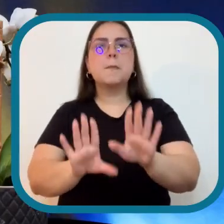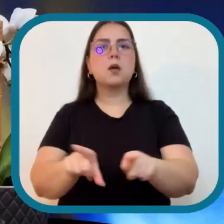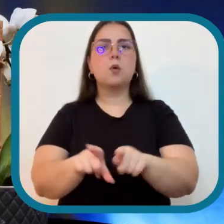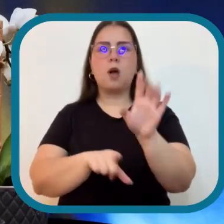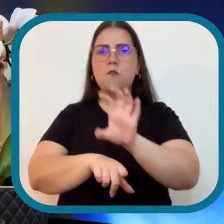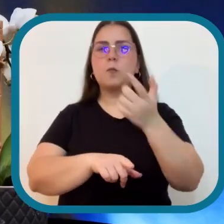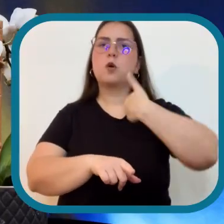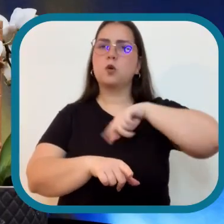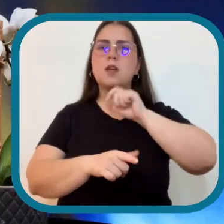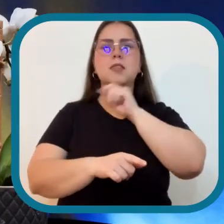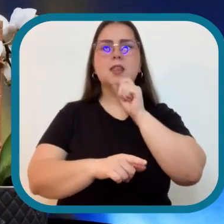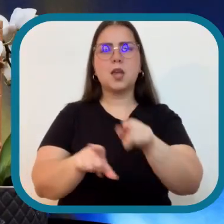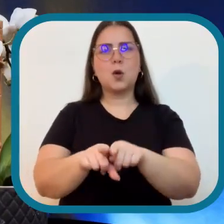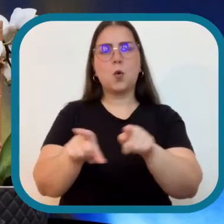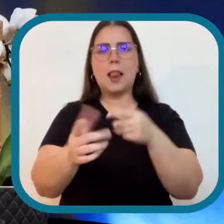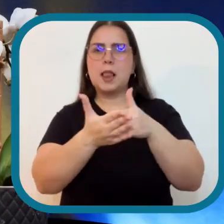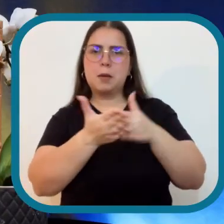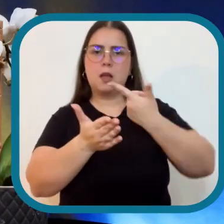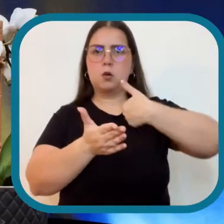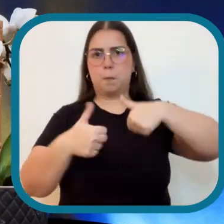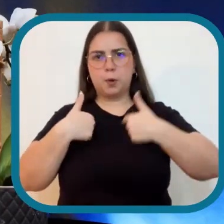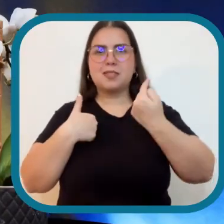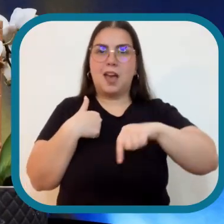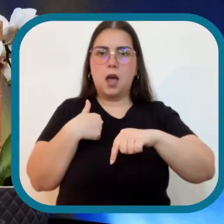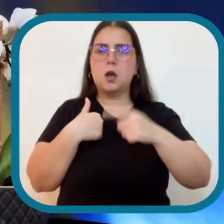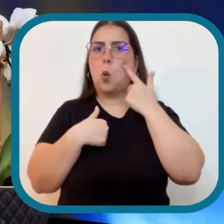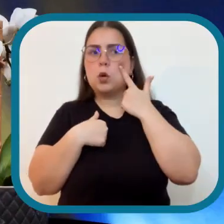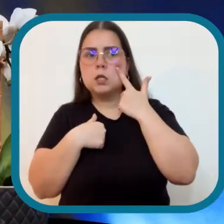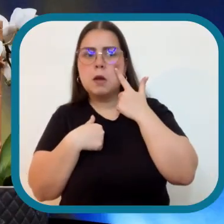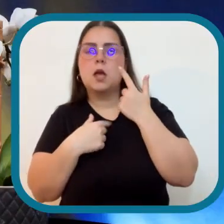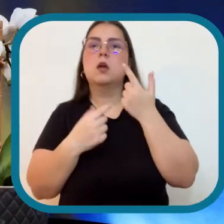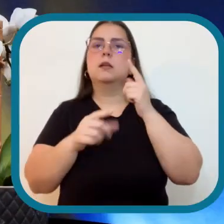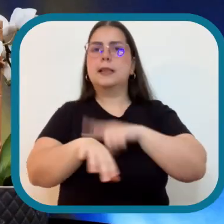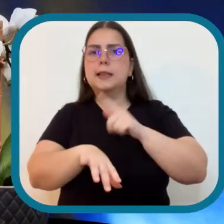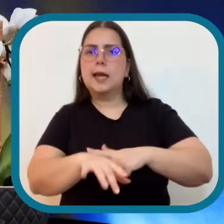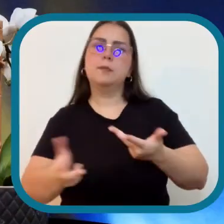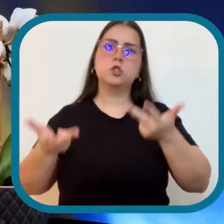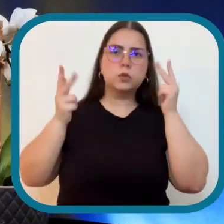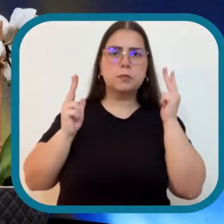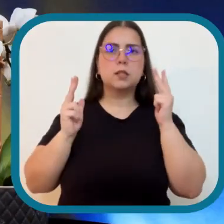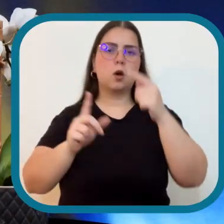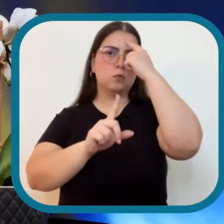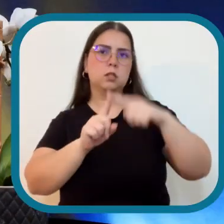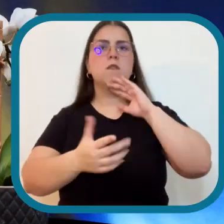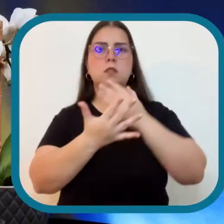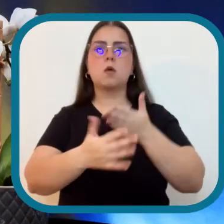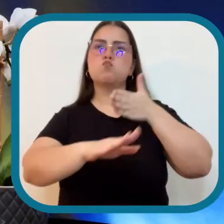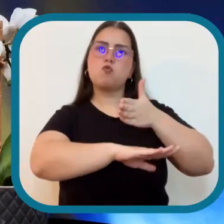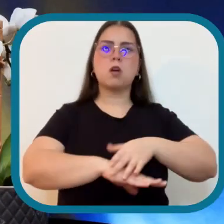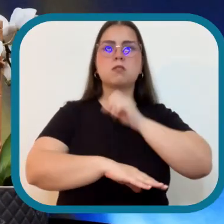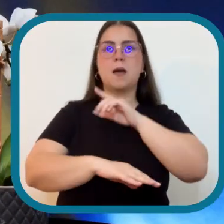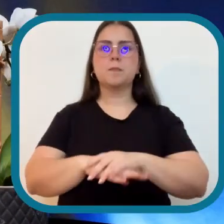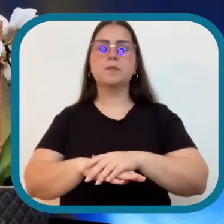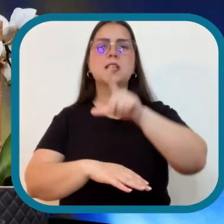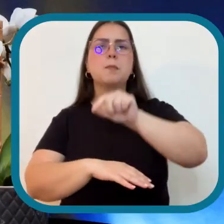maneira de conseguir ultrapassar algumas limitações que nós temos de conhecimento, de tempo, de disponibilidade para conseguir ir mais